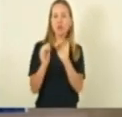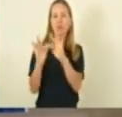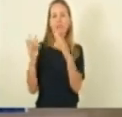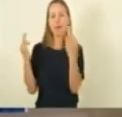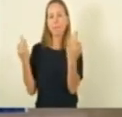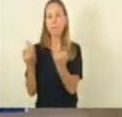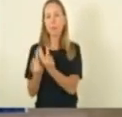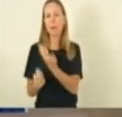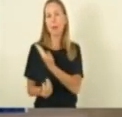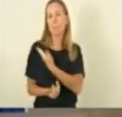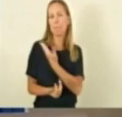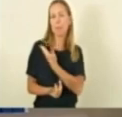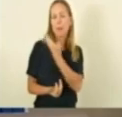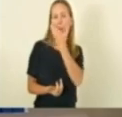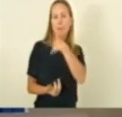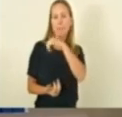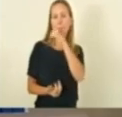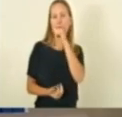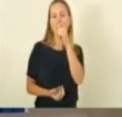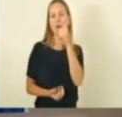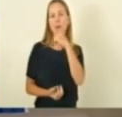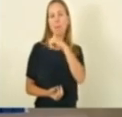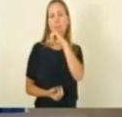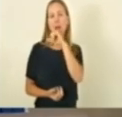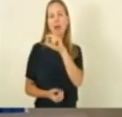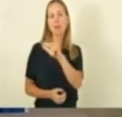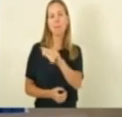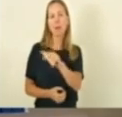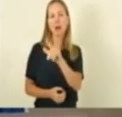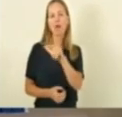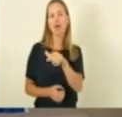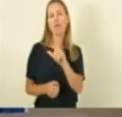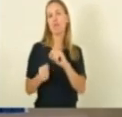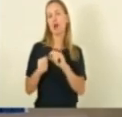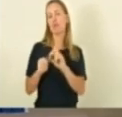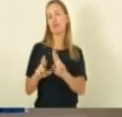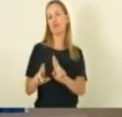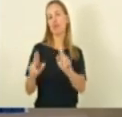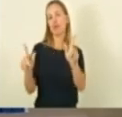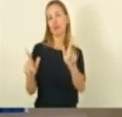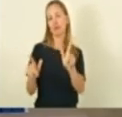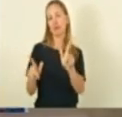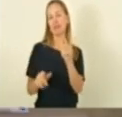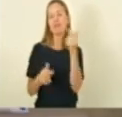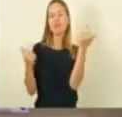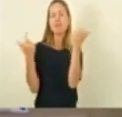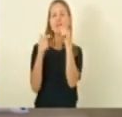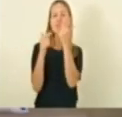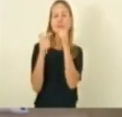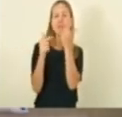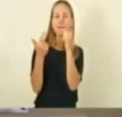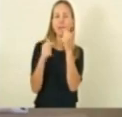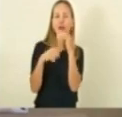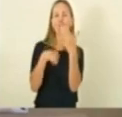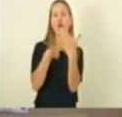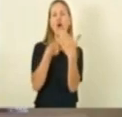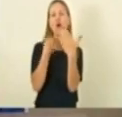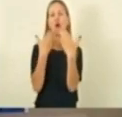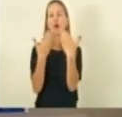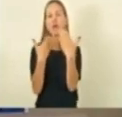com um amigo, com o pai, com a mãe, com o irmão, pode fazer uma diferença. Rir um pouquinho, conversar